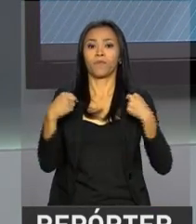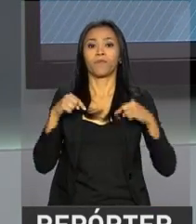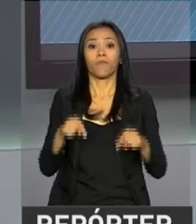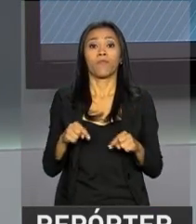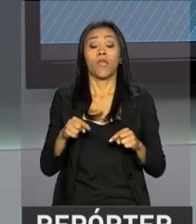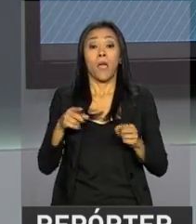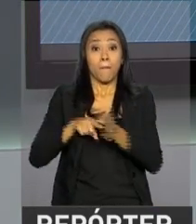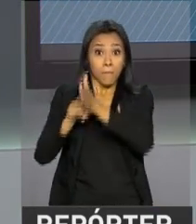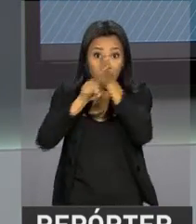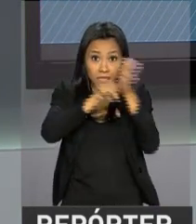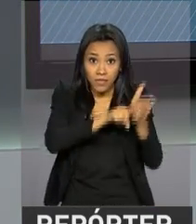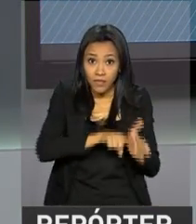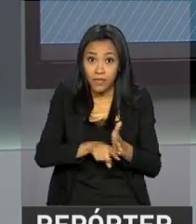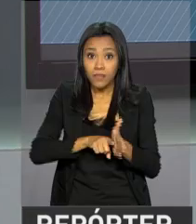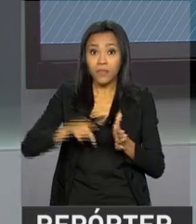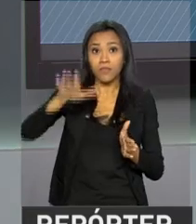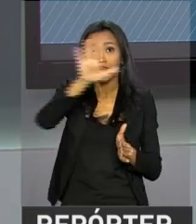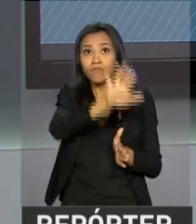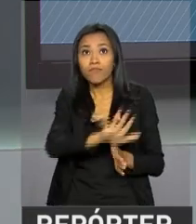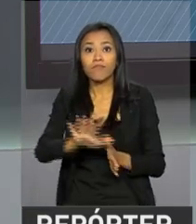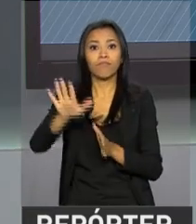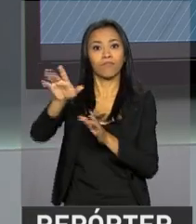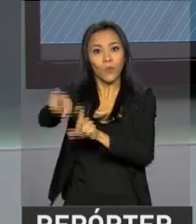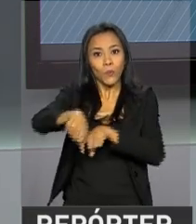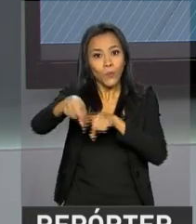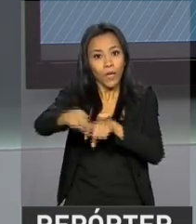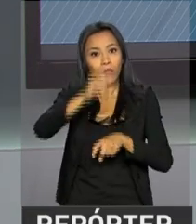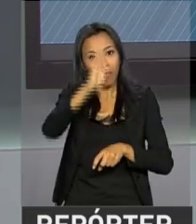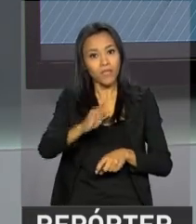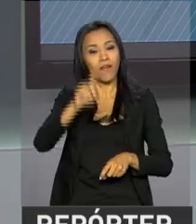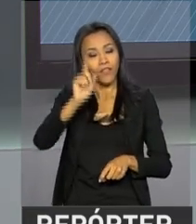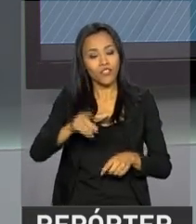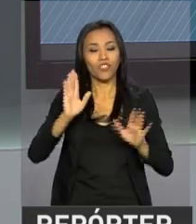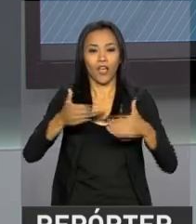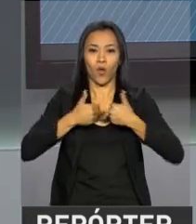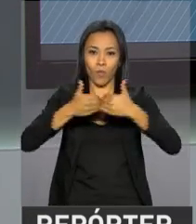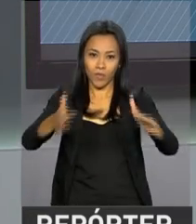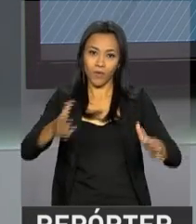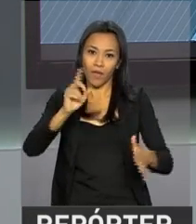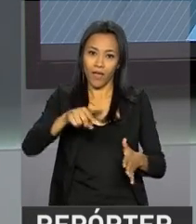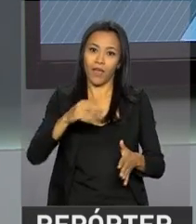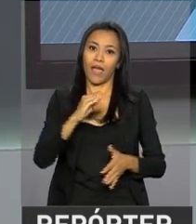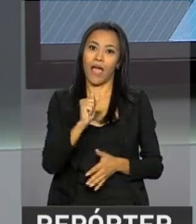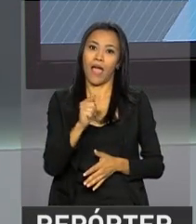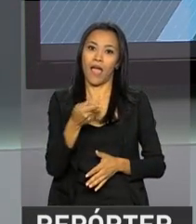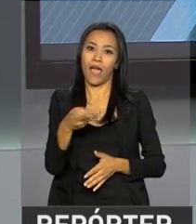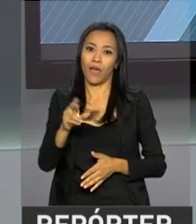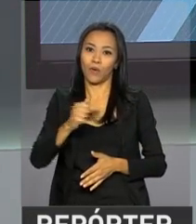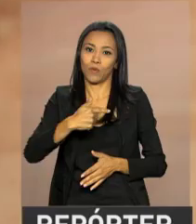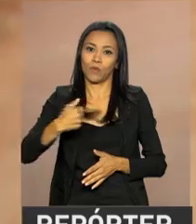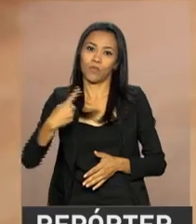sobre o brasil rural começou é o censo agro 2017